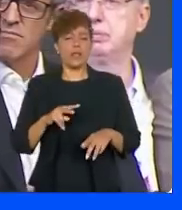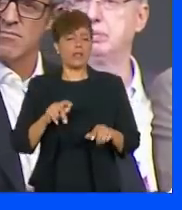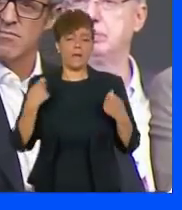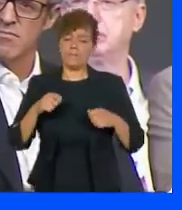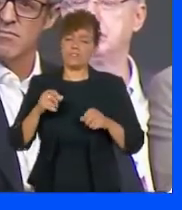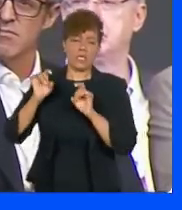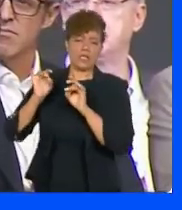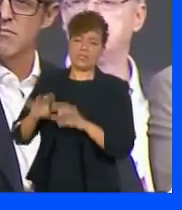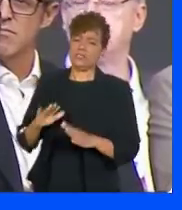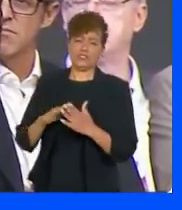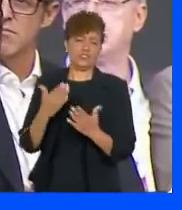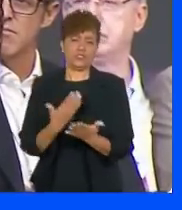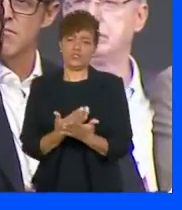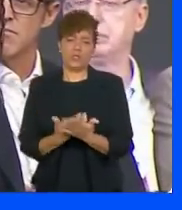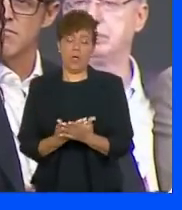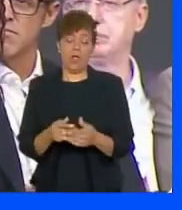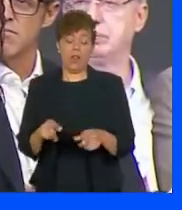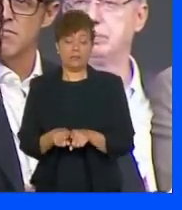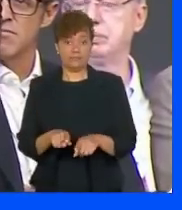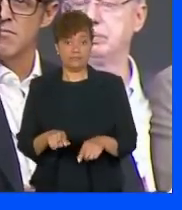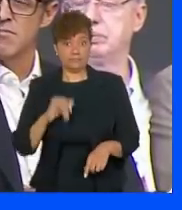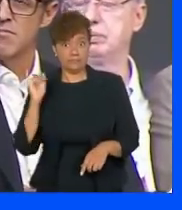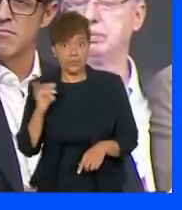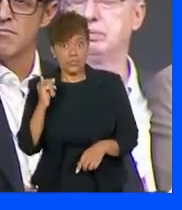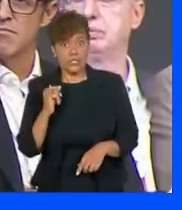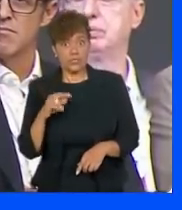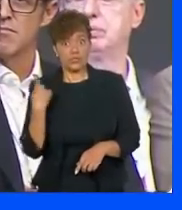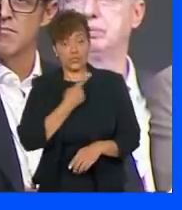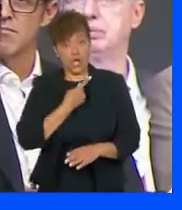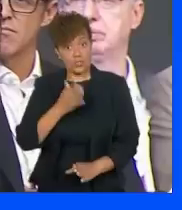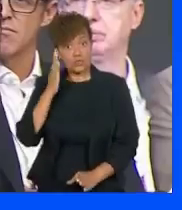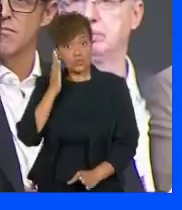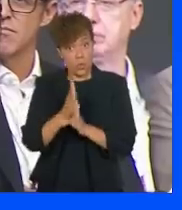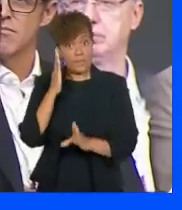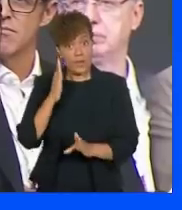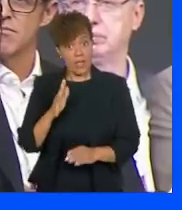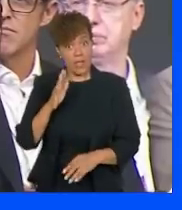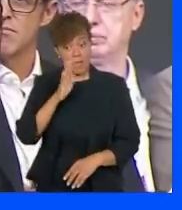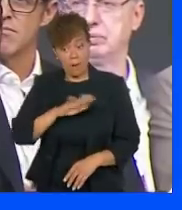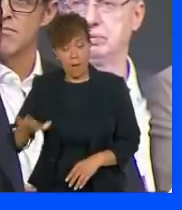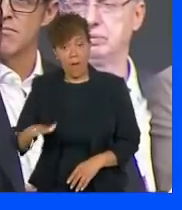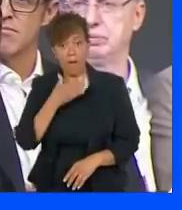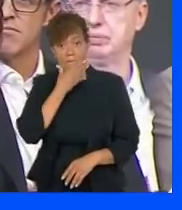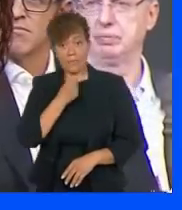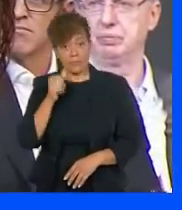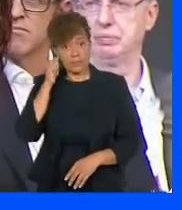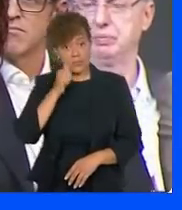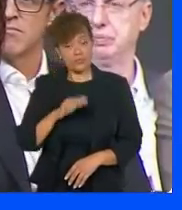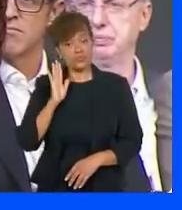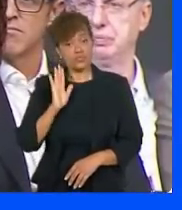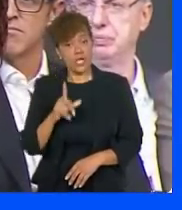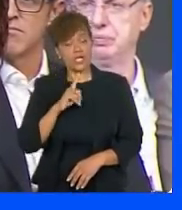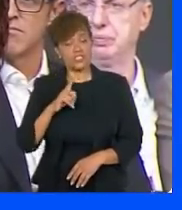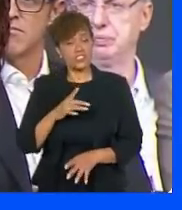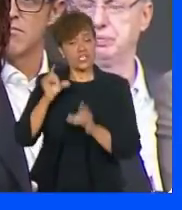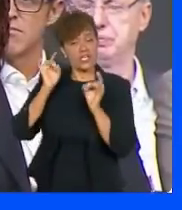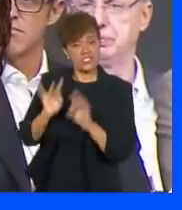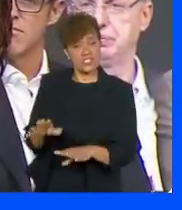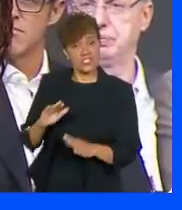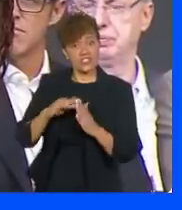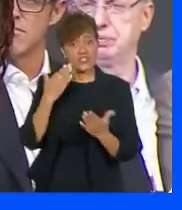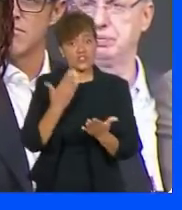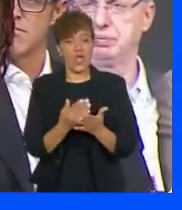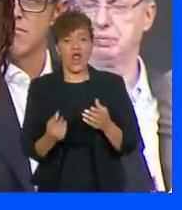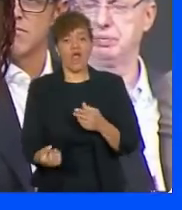escola. A coisa mais impressionante que nós descobrimos é que meninos e meninas que já tinham desistido da